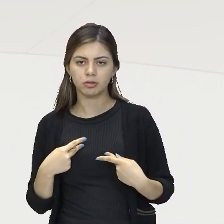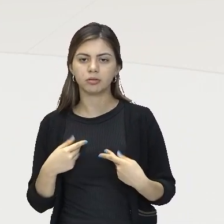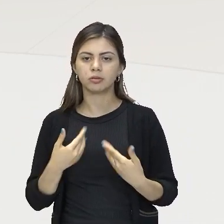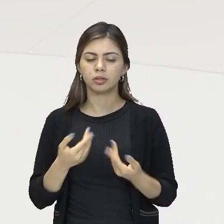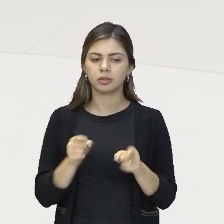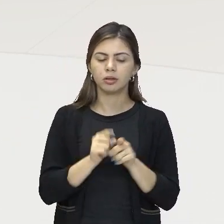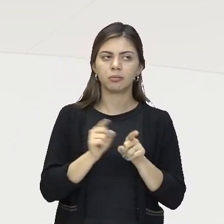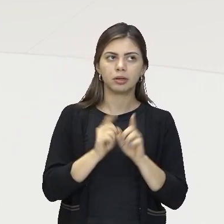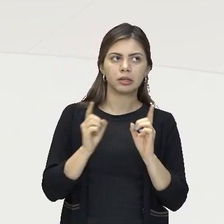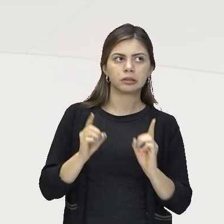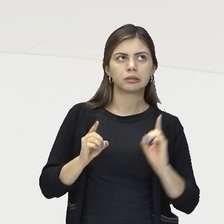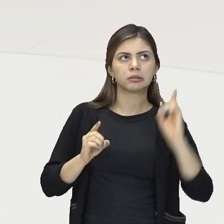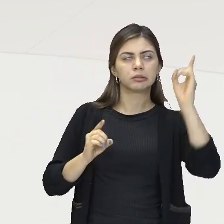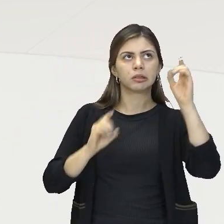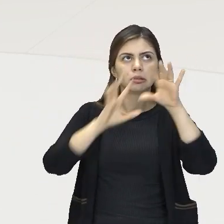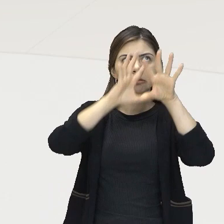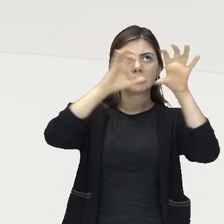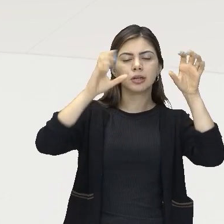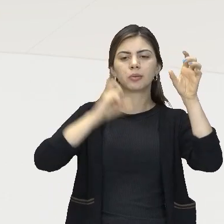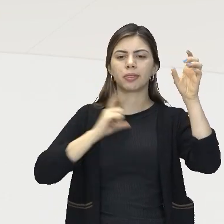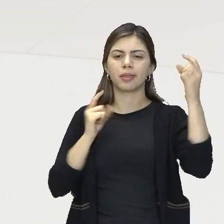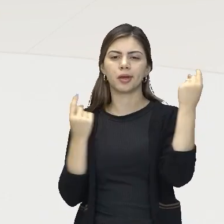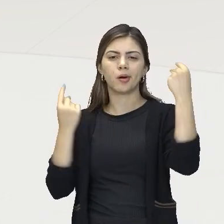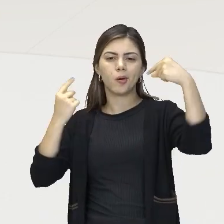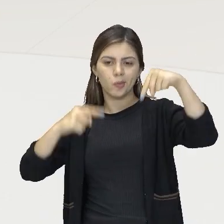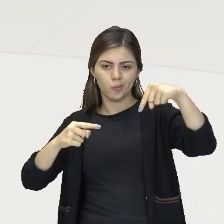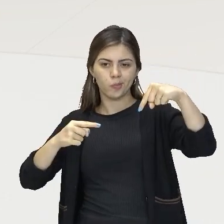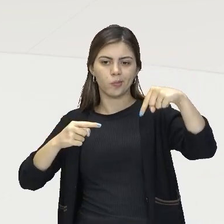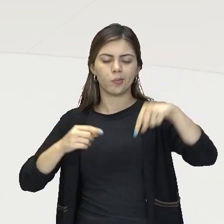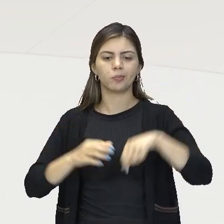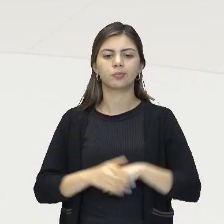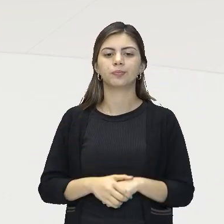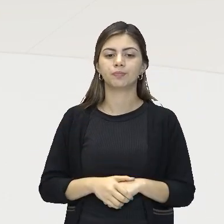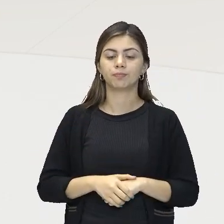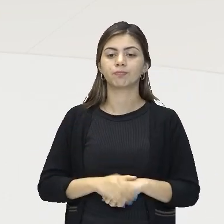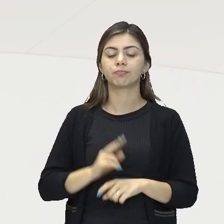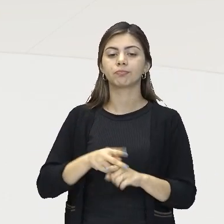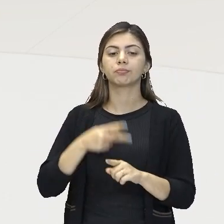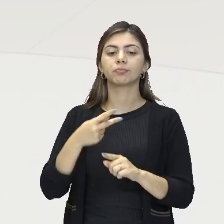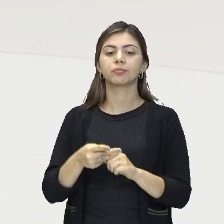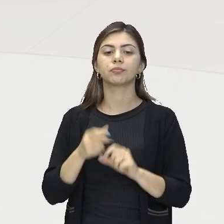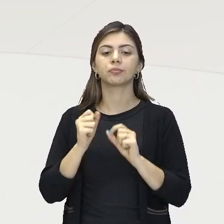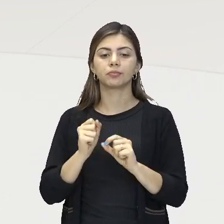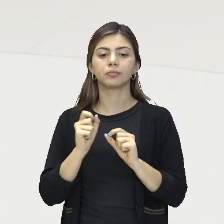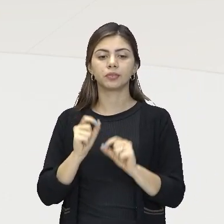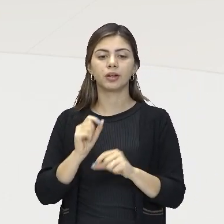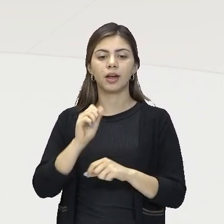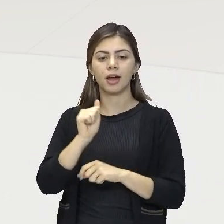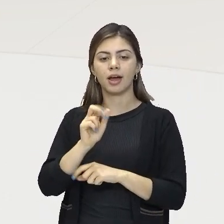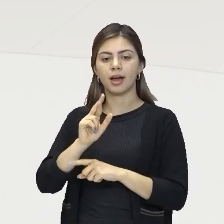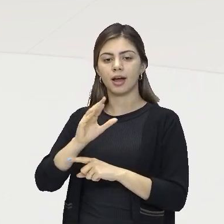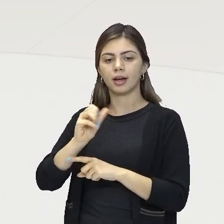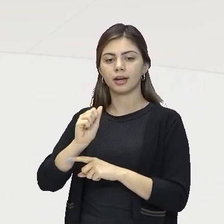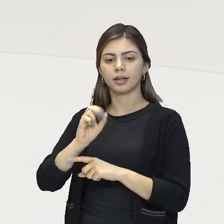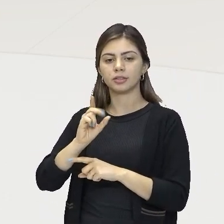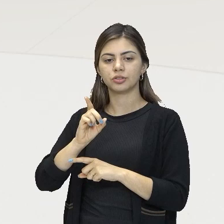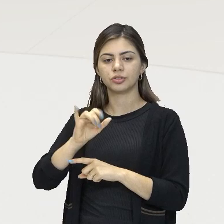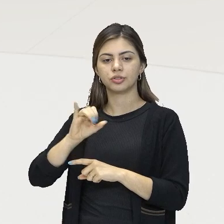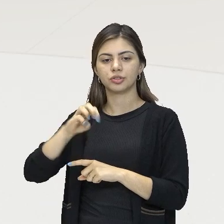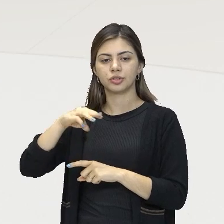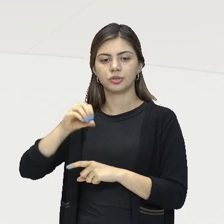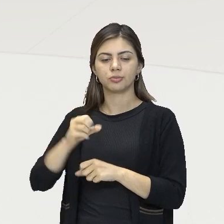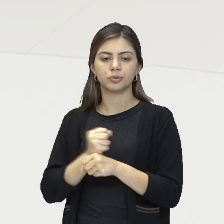de Deus, o céu, né? Então vai ter ali aquele conflito, tá? Depois do Barroco veio o que, gente?